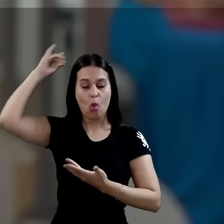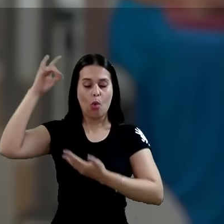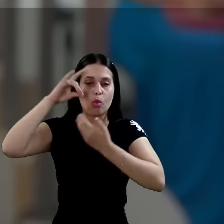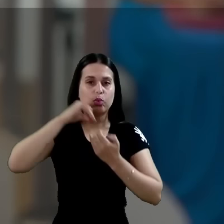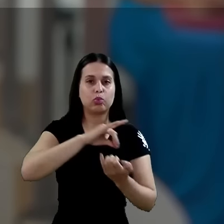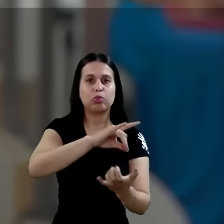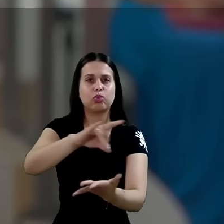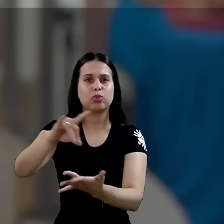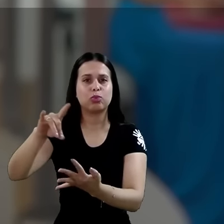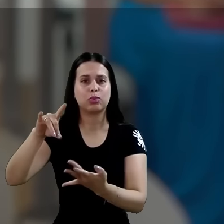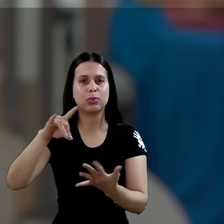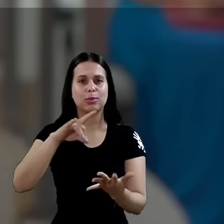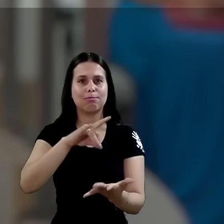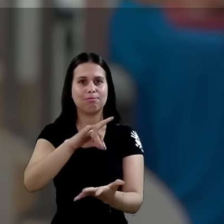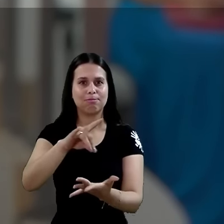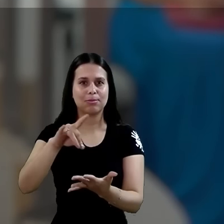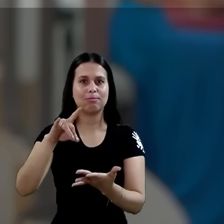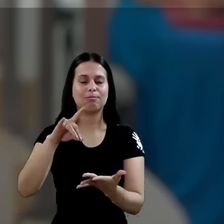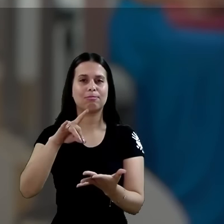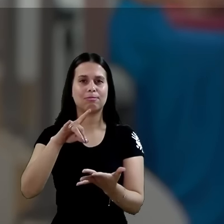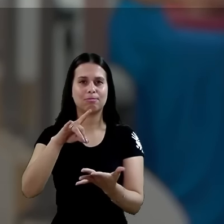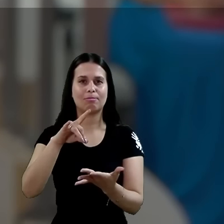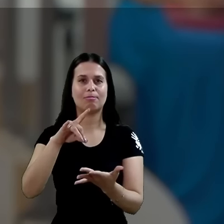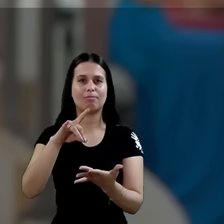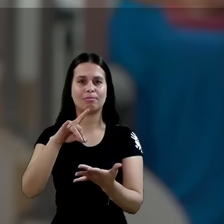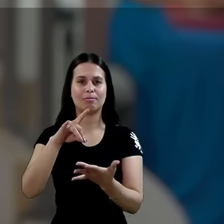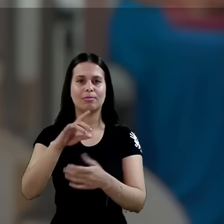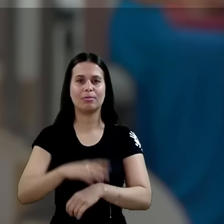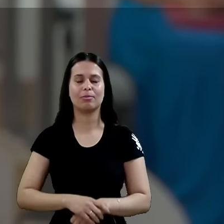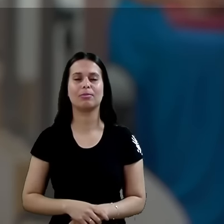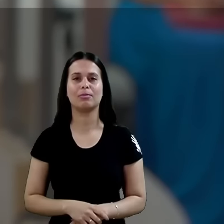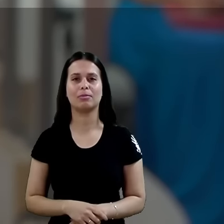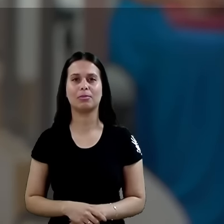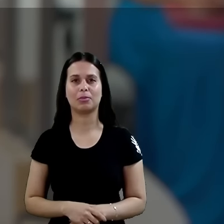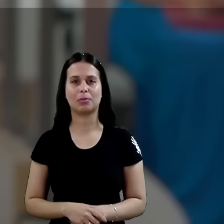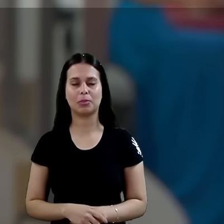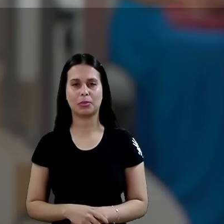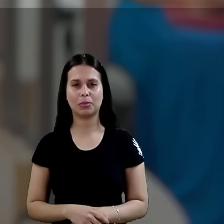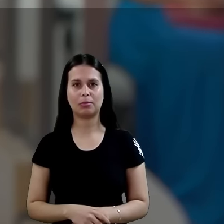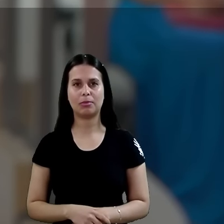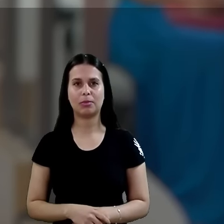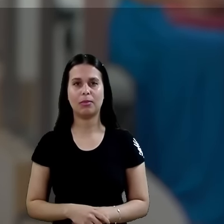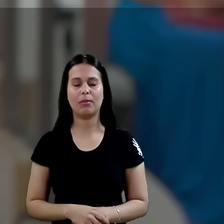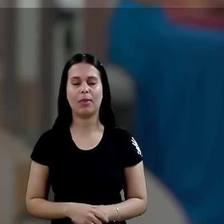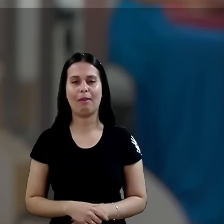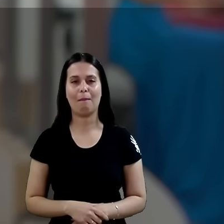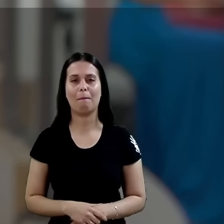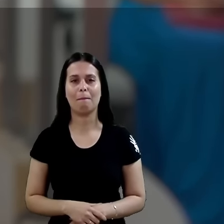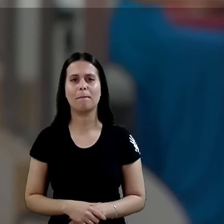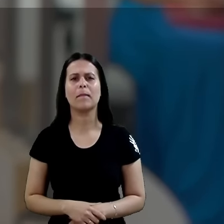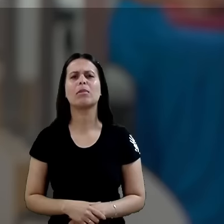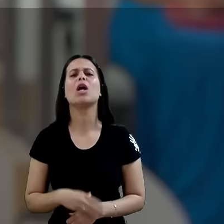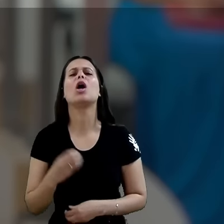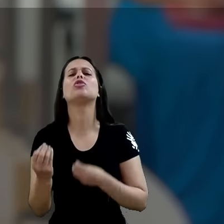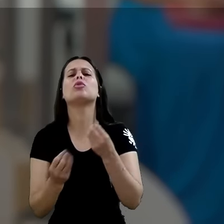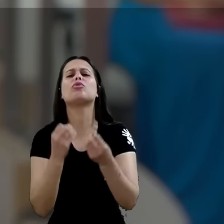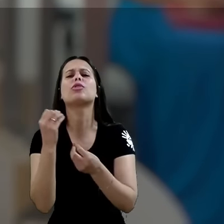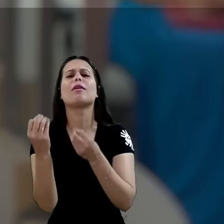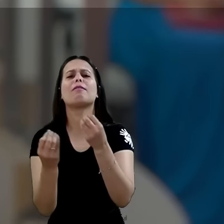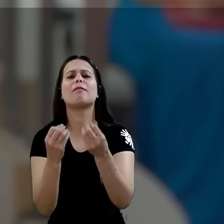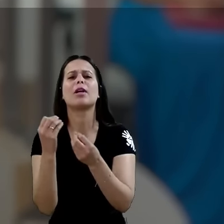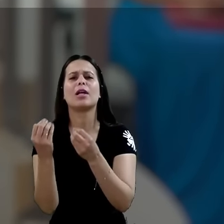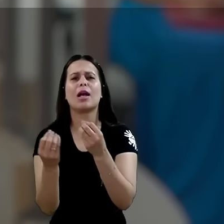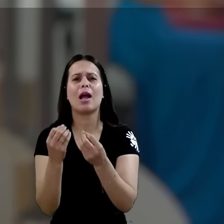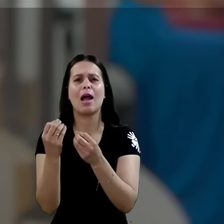é Dunamis ou damos de onde vem a palavra